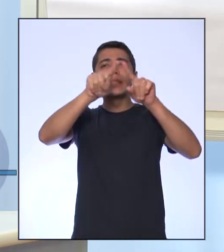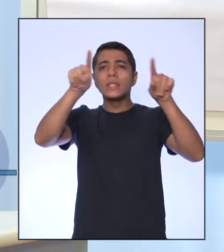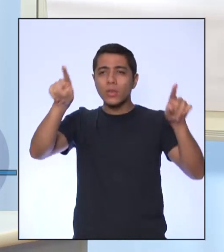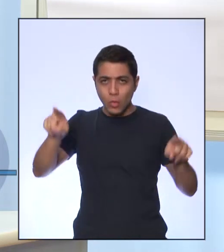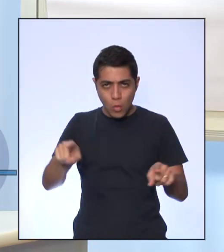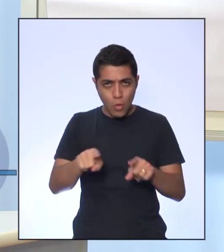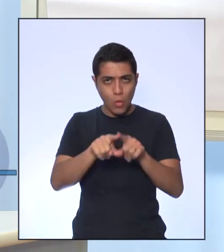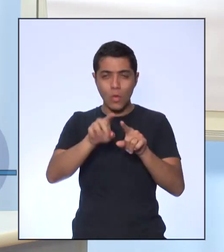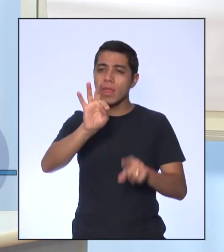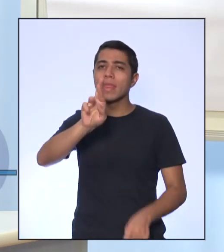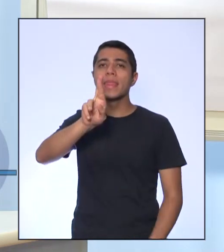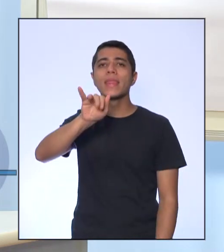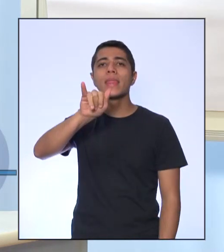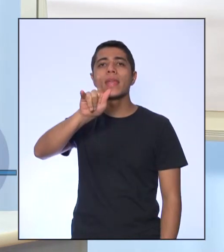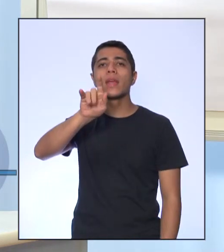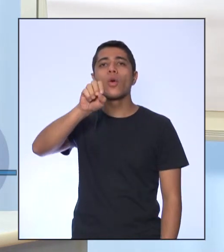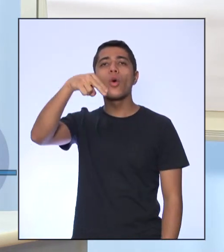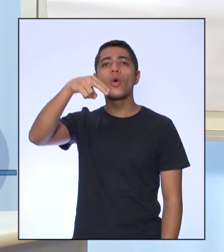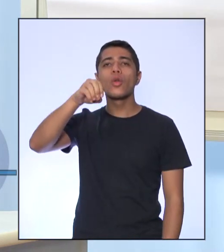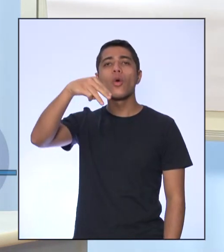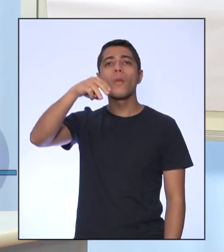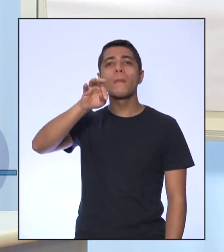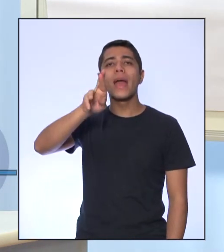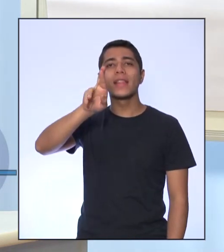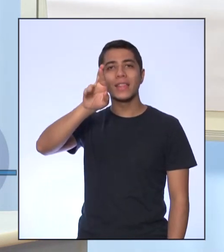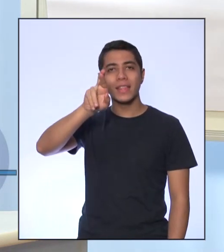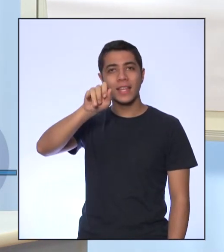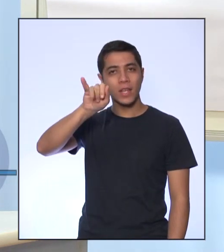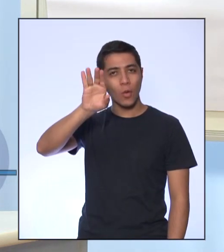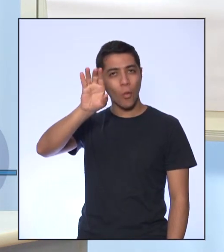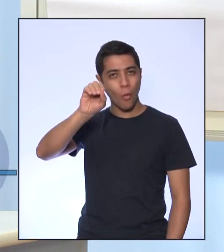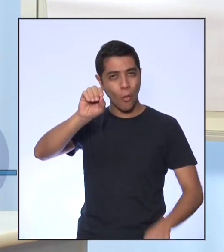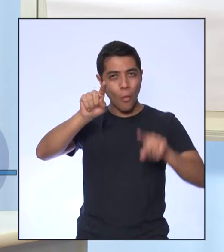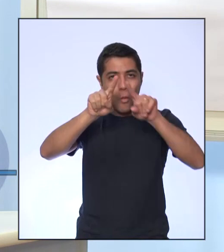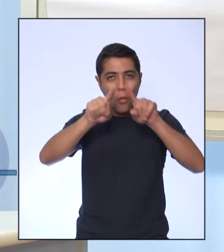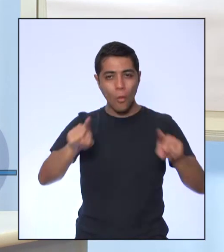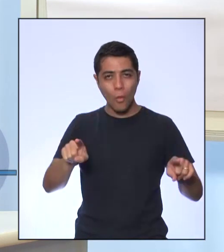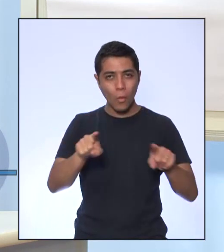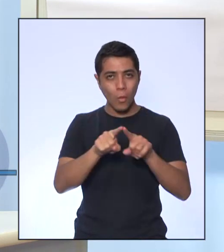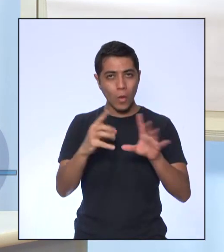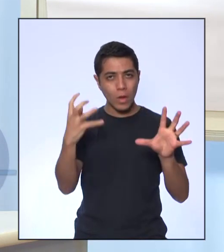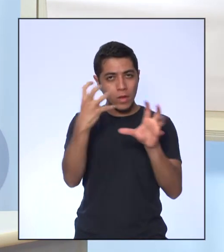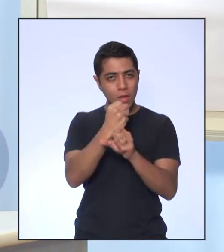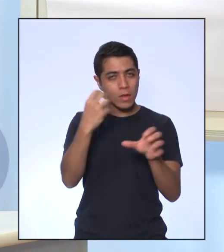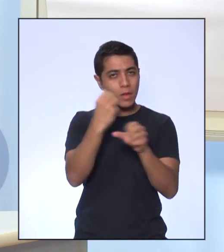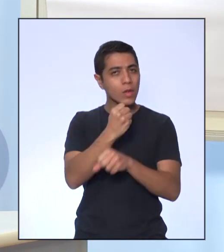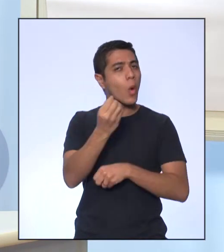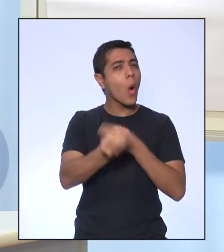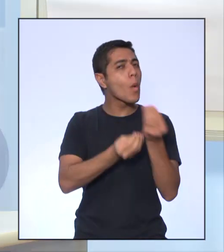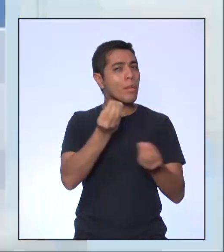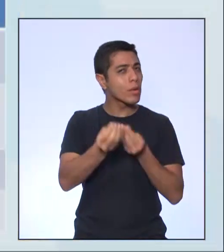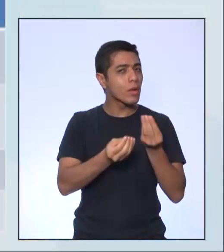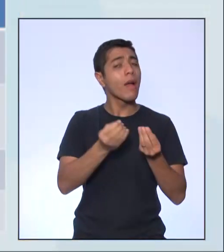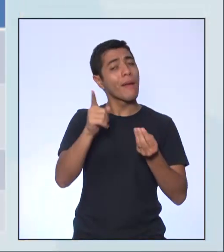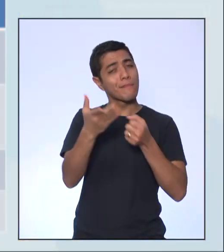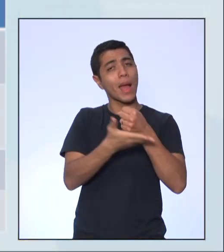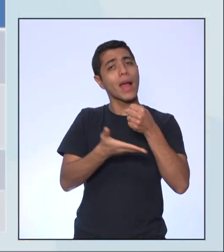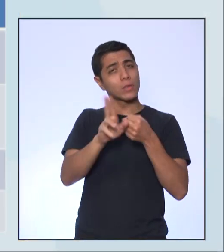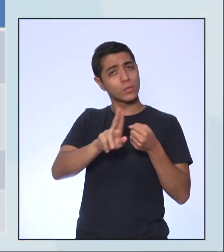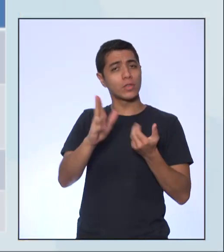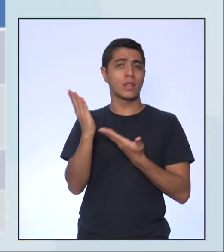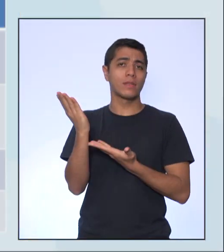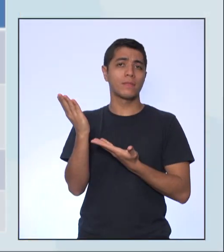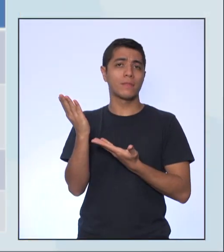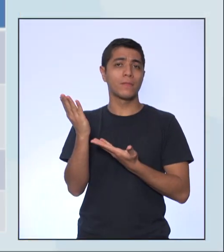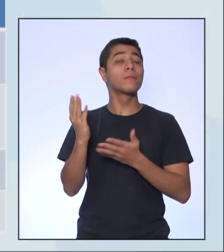funcionar dentro dessa base né dentro desse dessa tabela e por último que vocês vão ver é o valor da tangente à